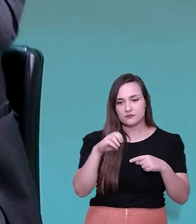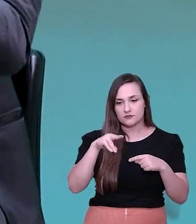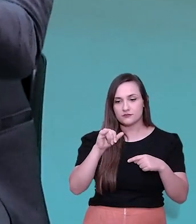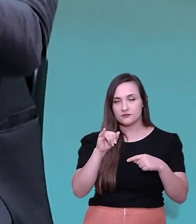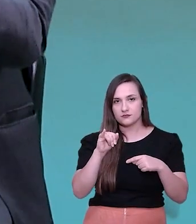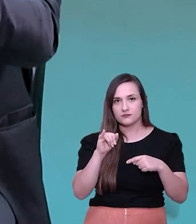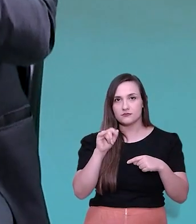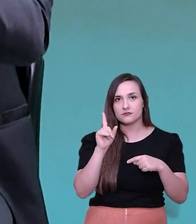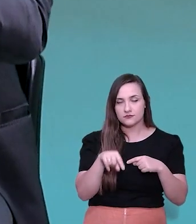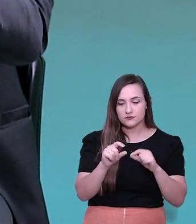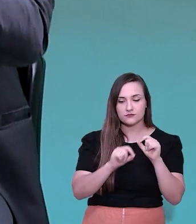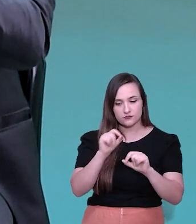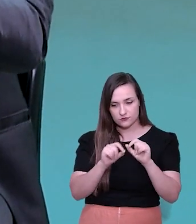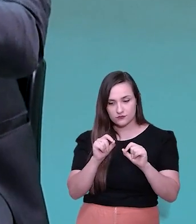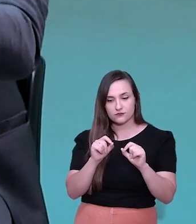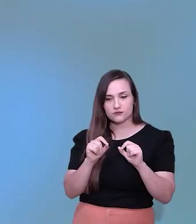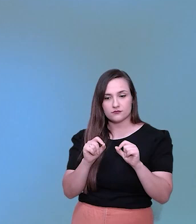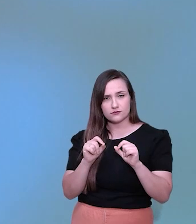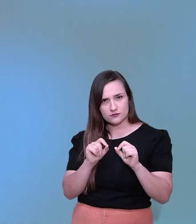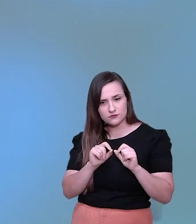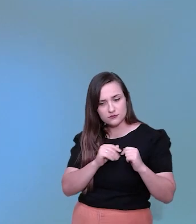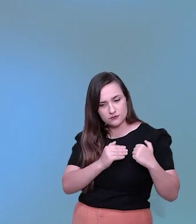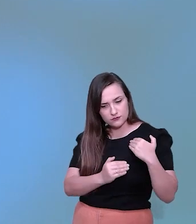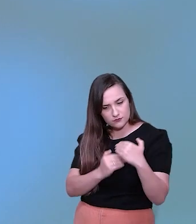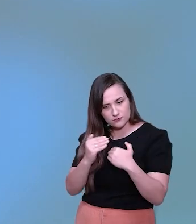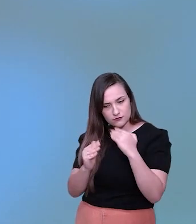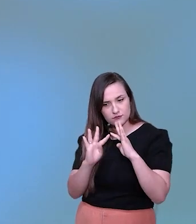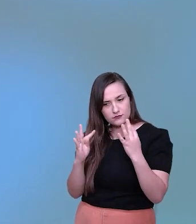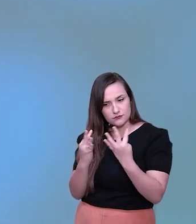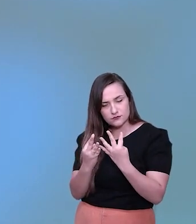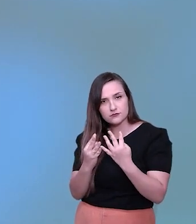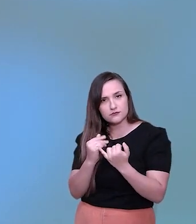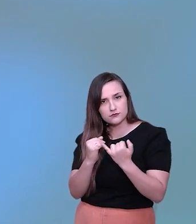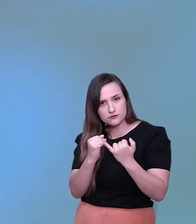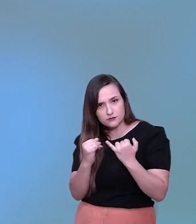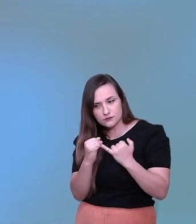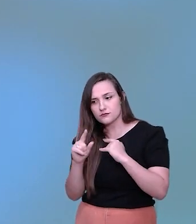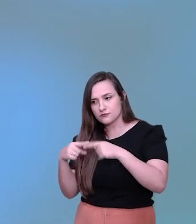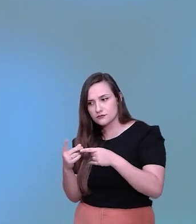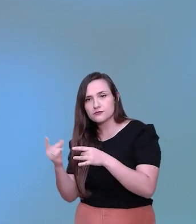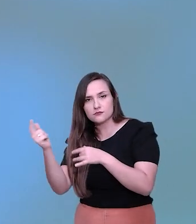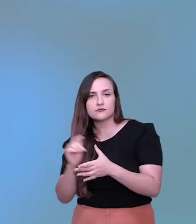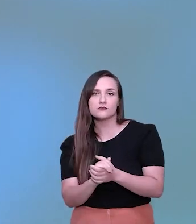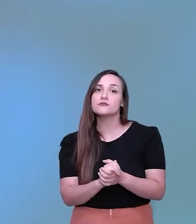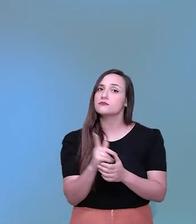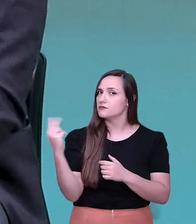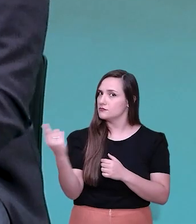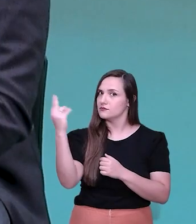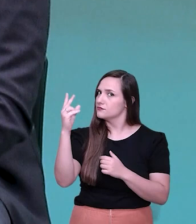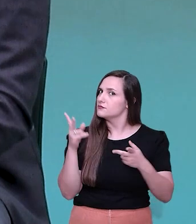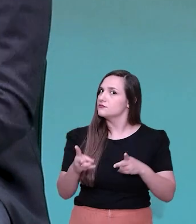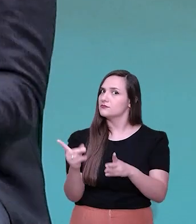preso como alguém que vai sair em algum momento do regime prisional. A gente sabe de cara que ele não vai ficar lá eternamente. Não existe a pena perpétua no Brasil.